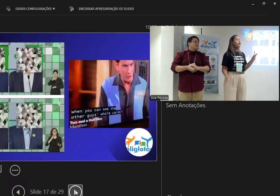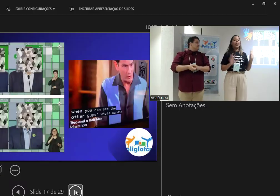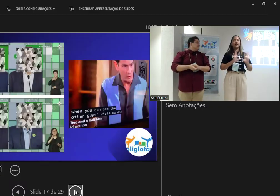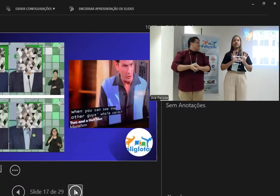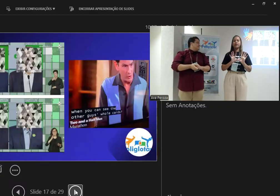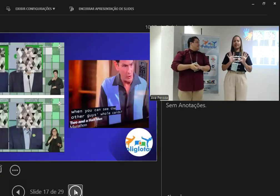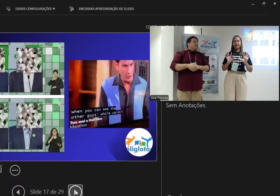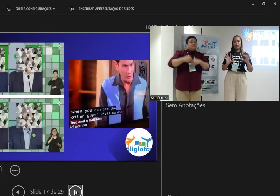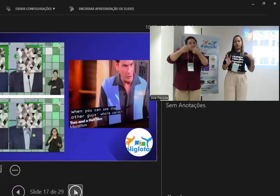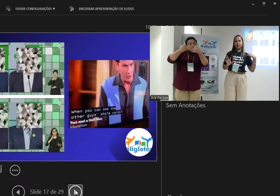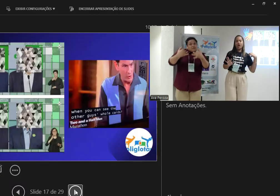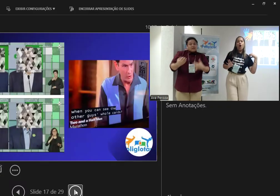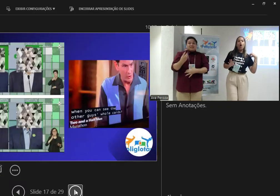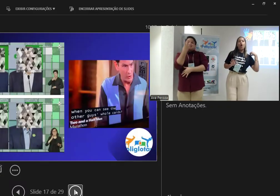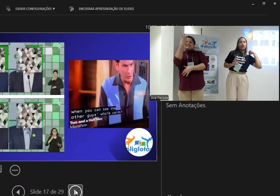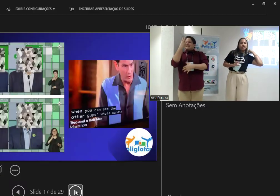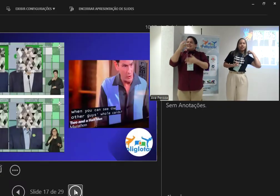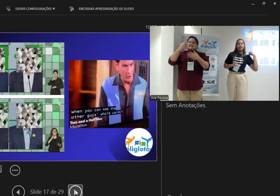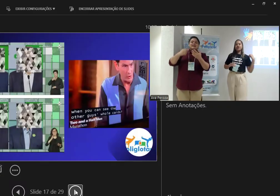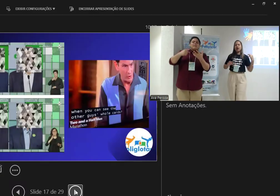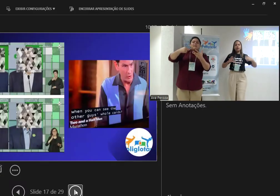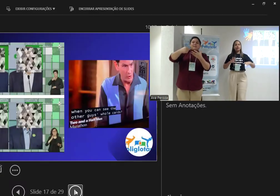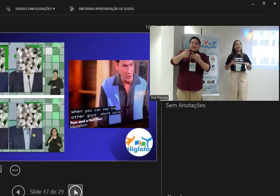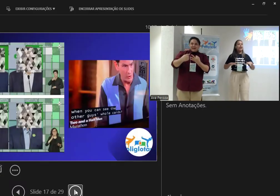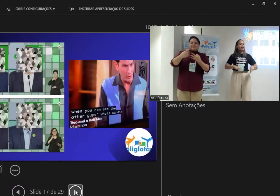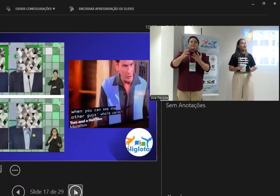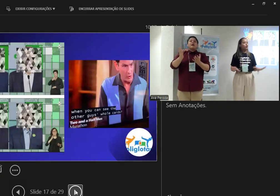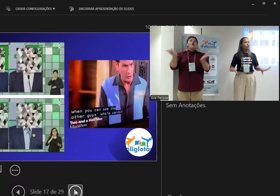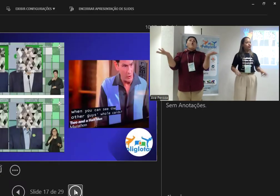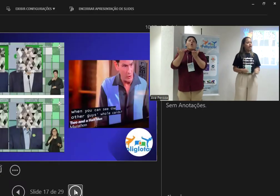Bom, vou falar aqui sobre 3 recursos. Hoje,